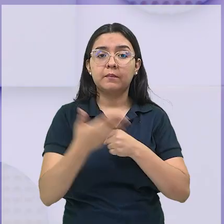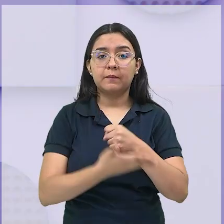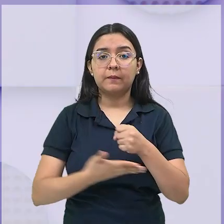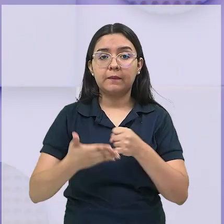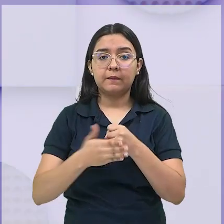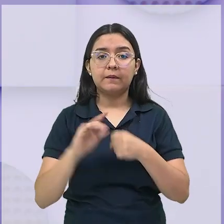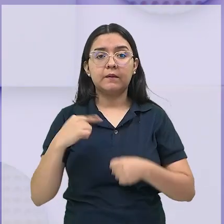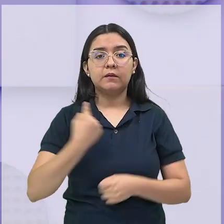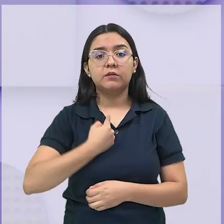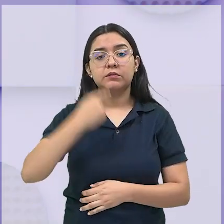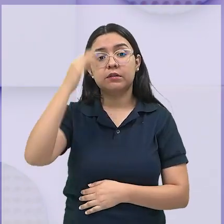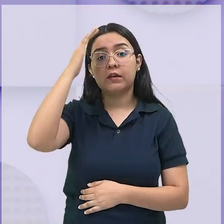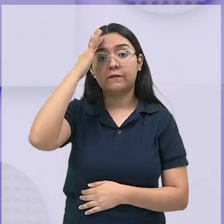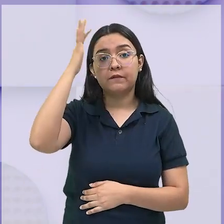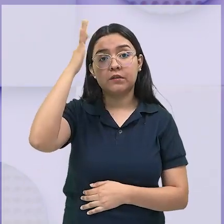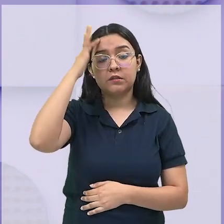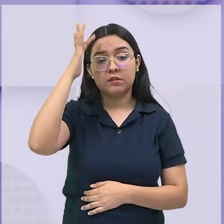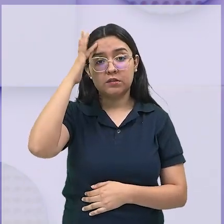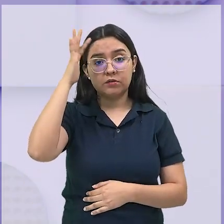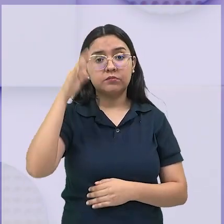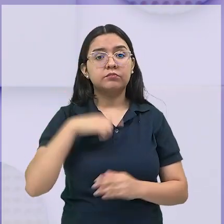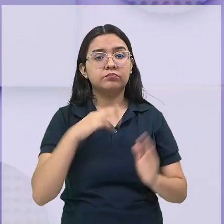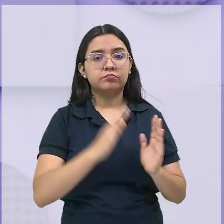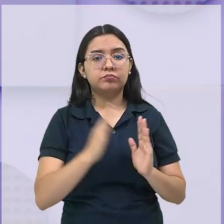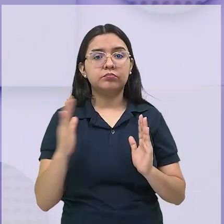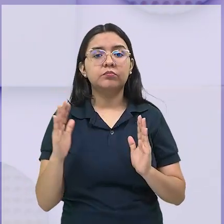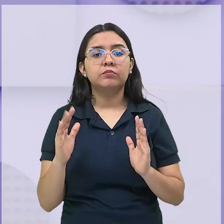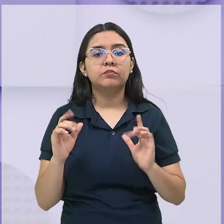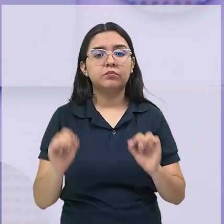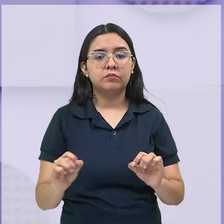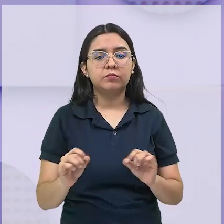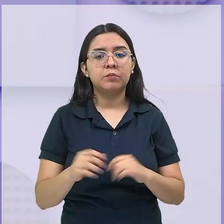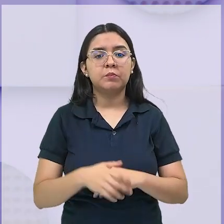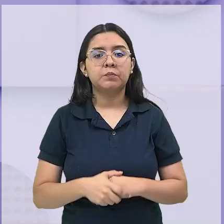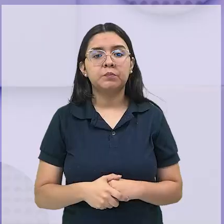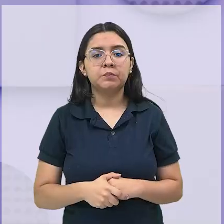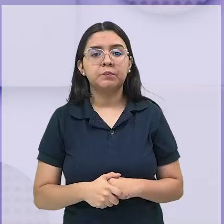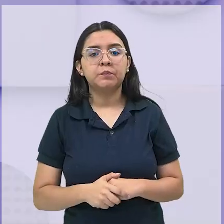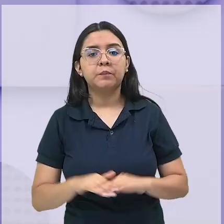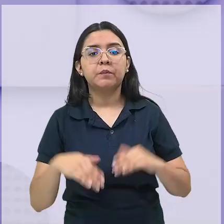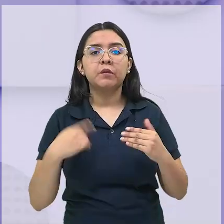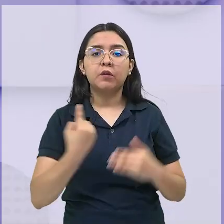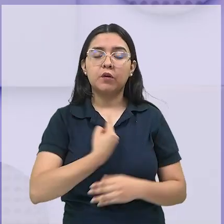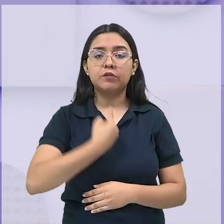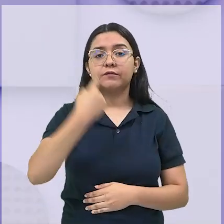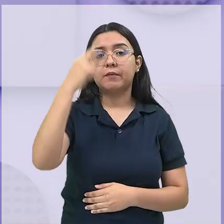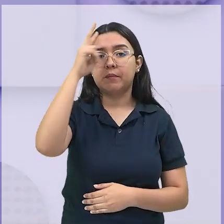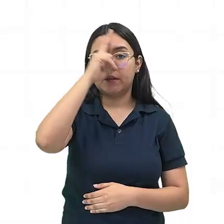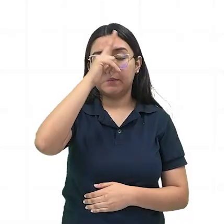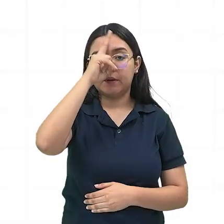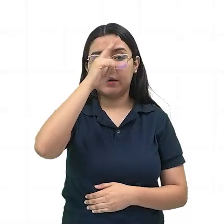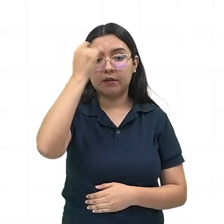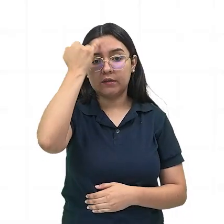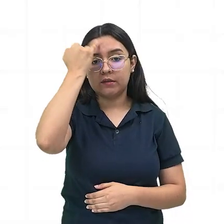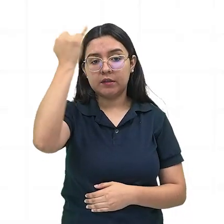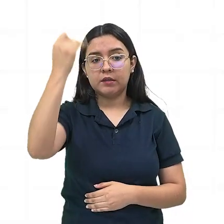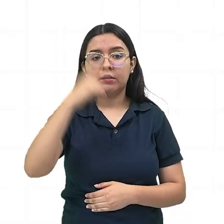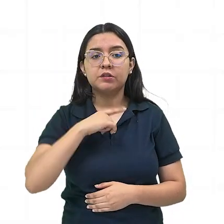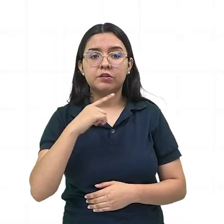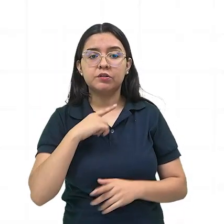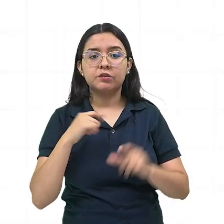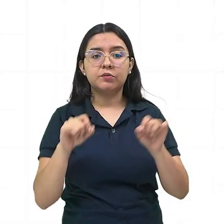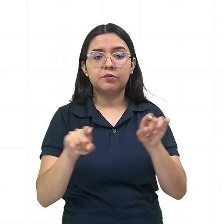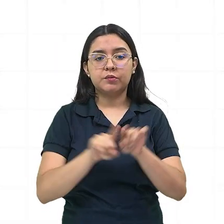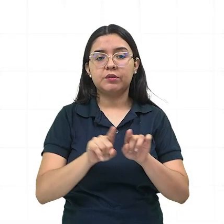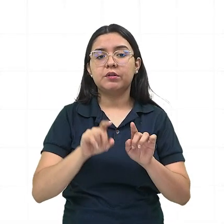da nossa reflexão, nossos próximos passos de reflexão a partir de agora. A gente vai relembrar a ideia de Estado